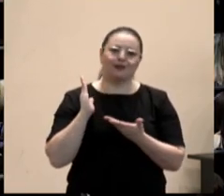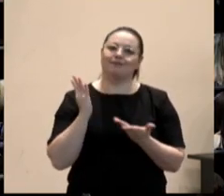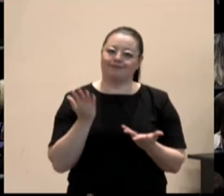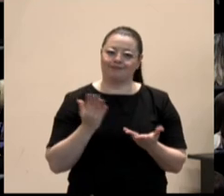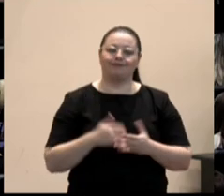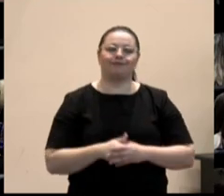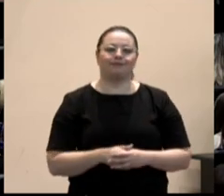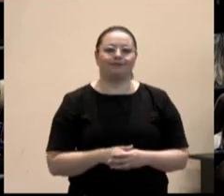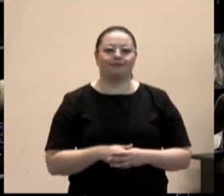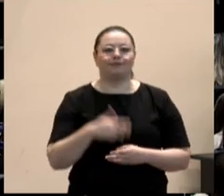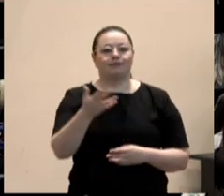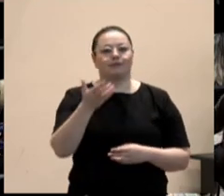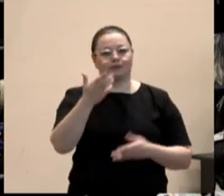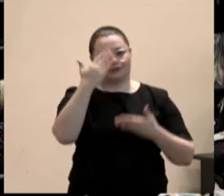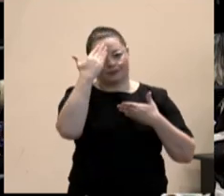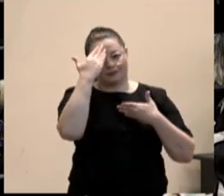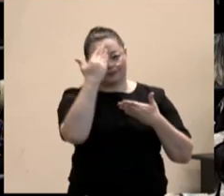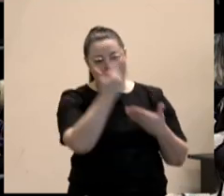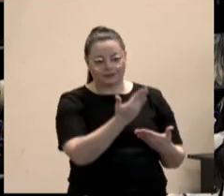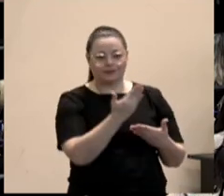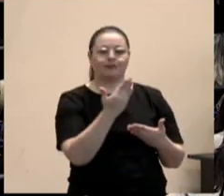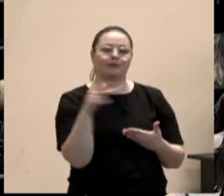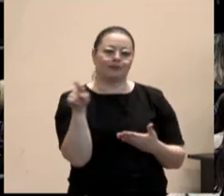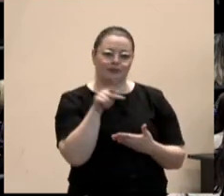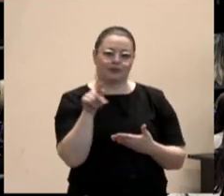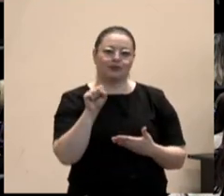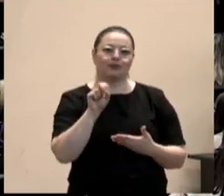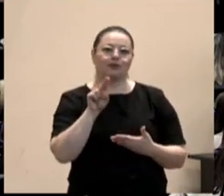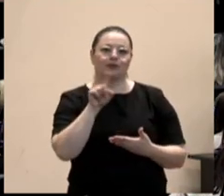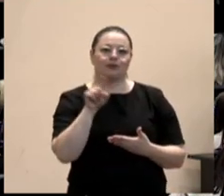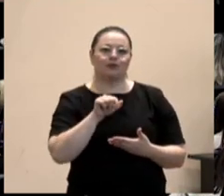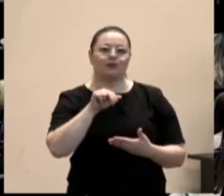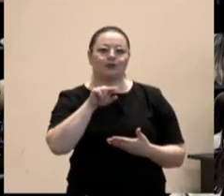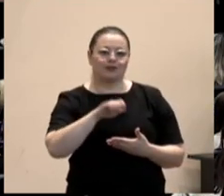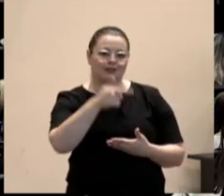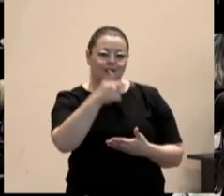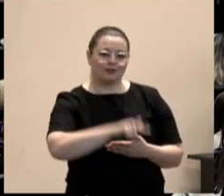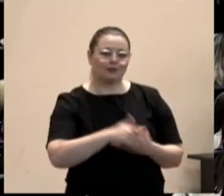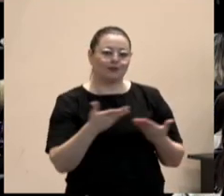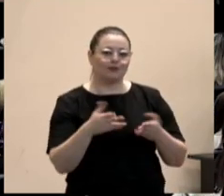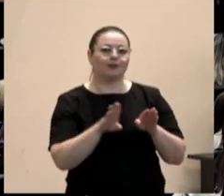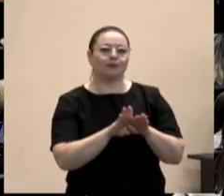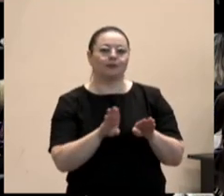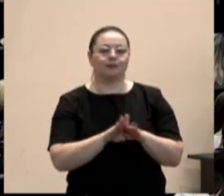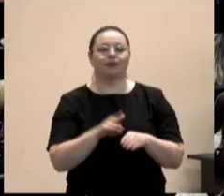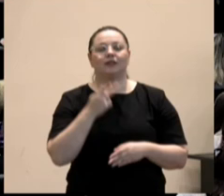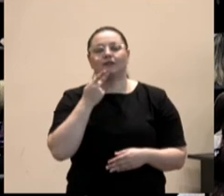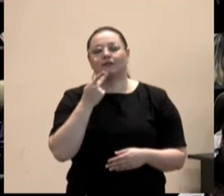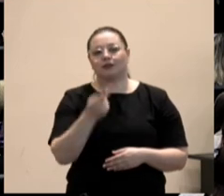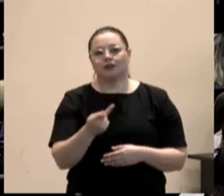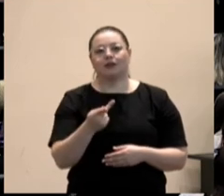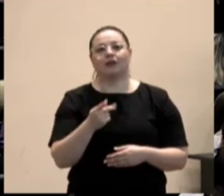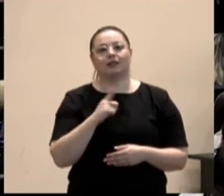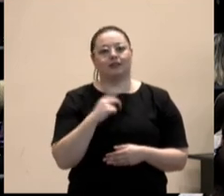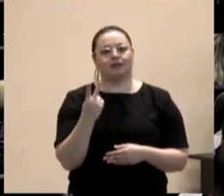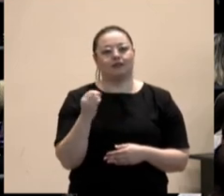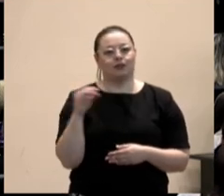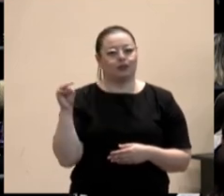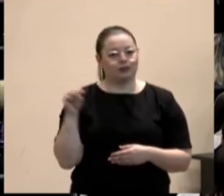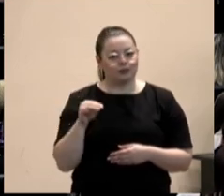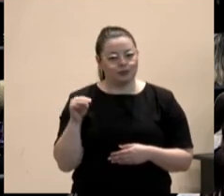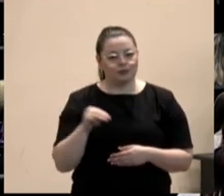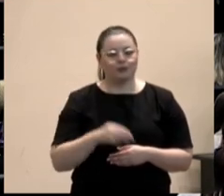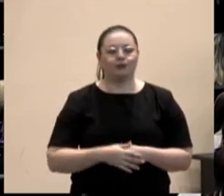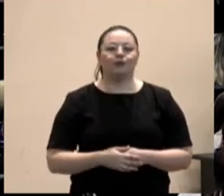presente. Quero agradecer a professora Suzane mais uma vez, dizer que temos então 20 minutos,